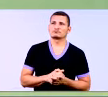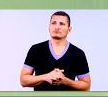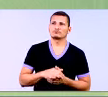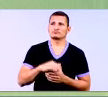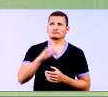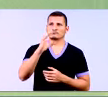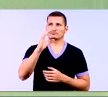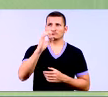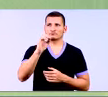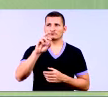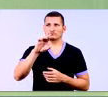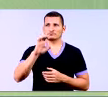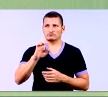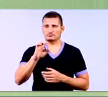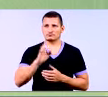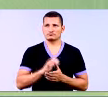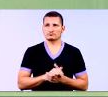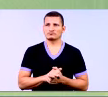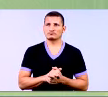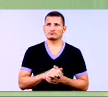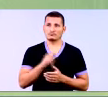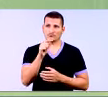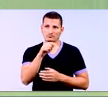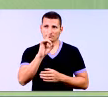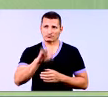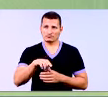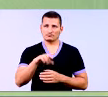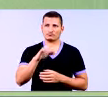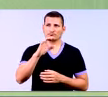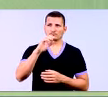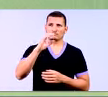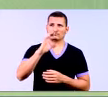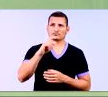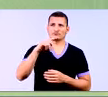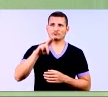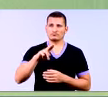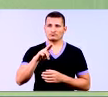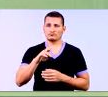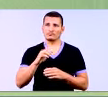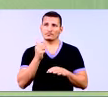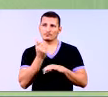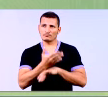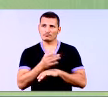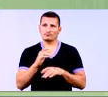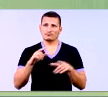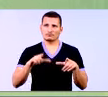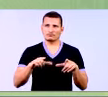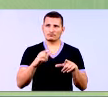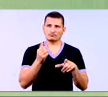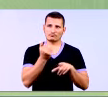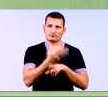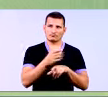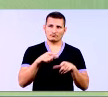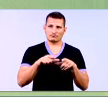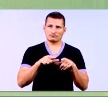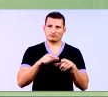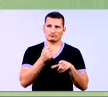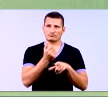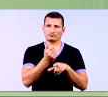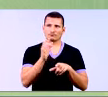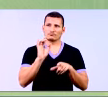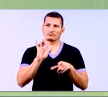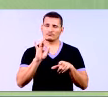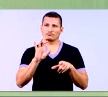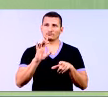tá? É ali que é o processador propriamente dito. O que a gente vê aqui por fora é só a embalagem. O processador, como a gente vê aqui